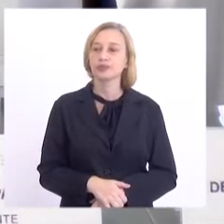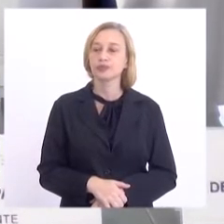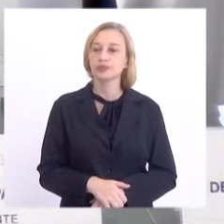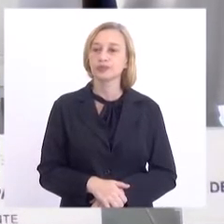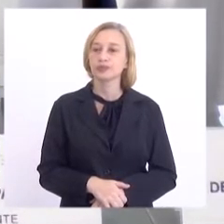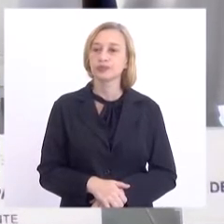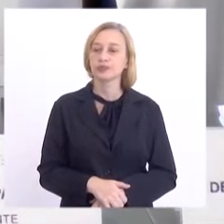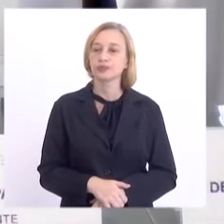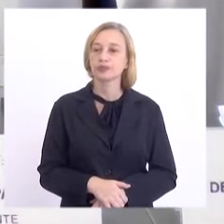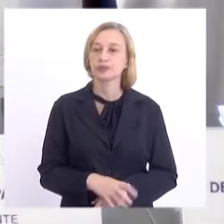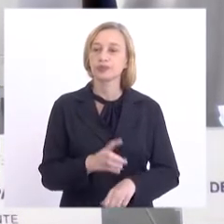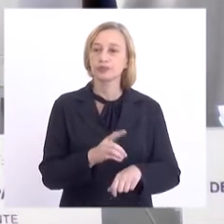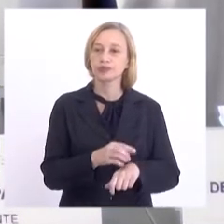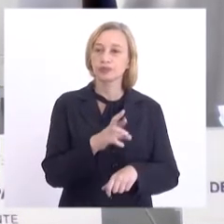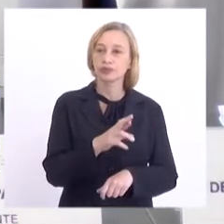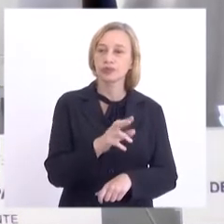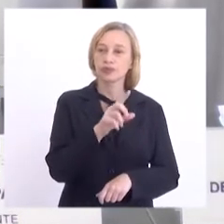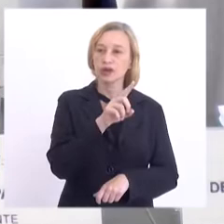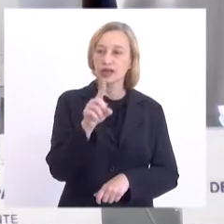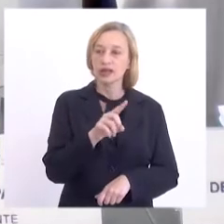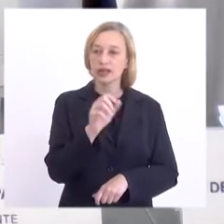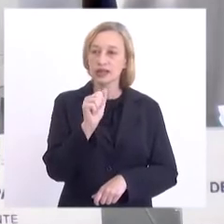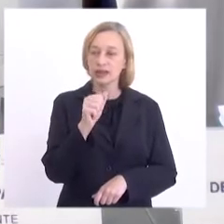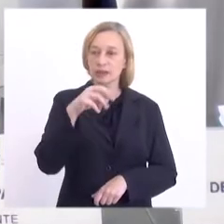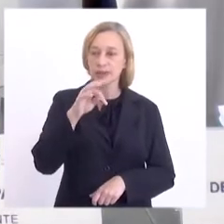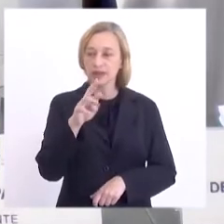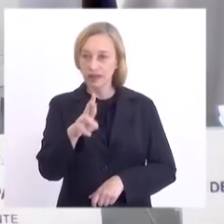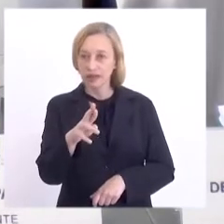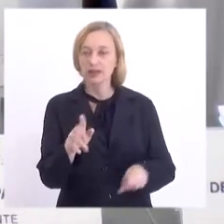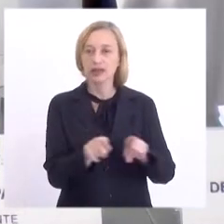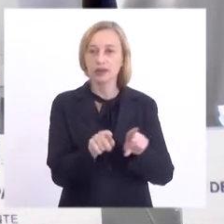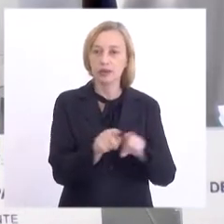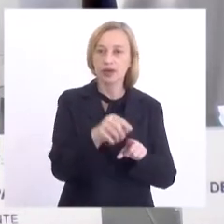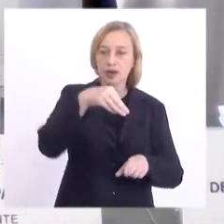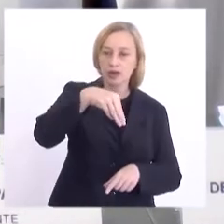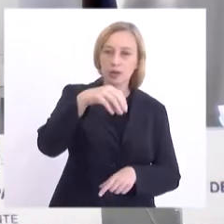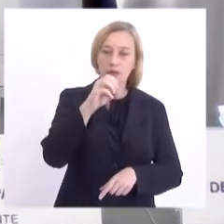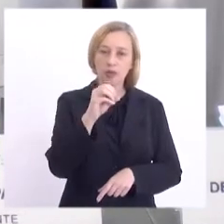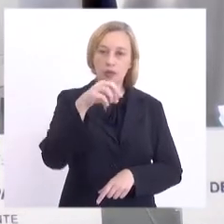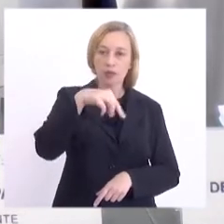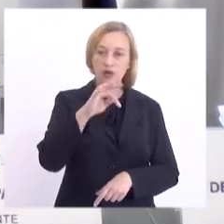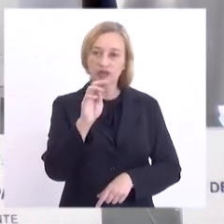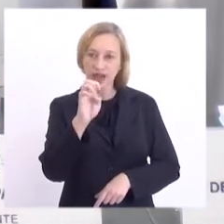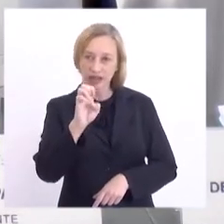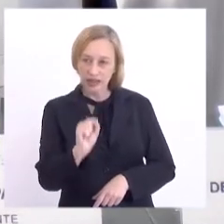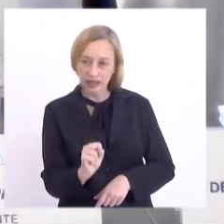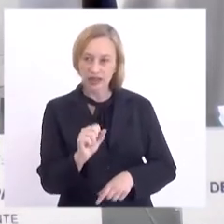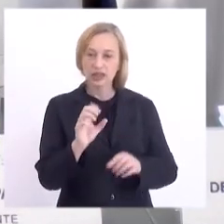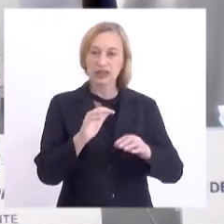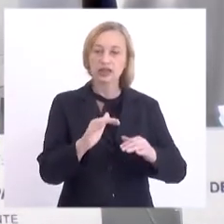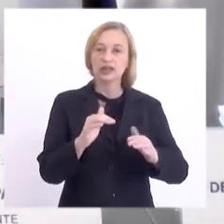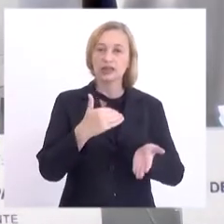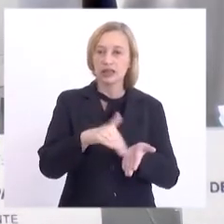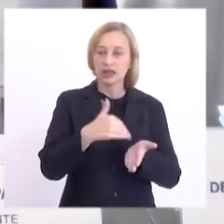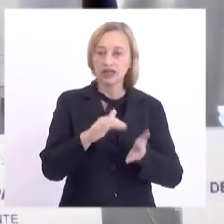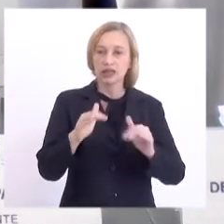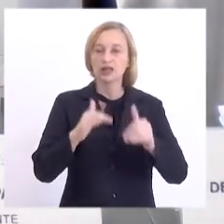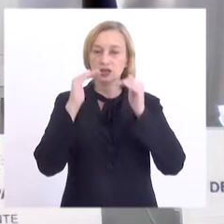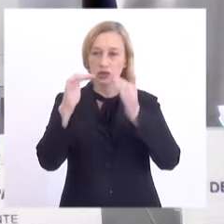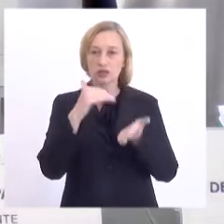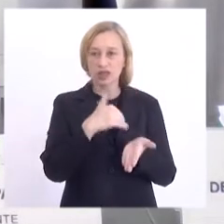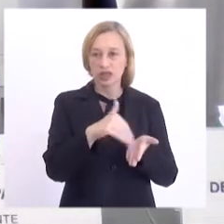o Dr Smith e Dr Montese secretário subsecretário de planejamento